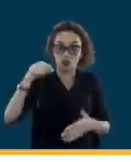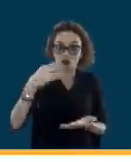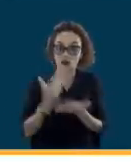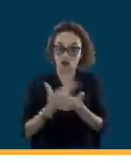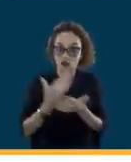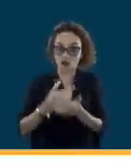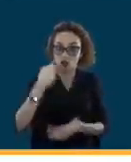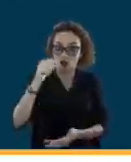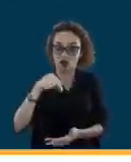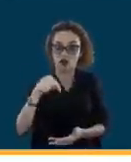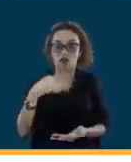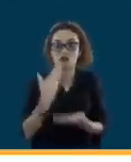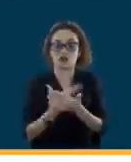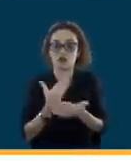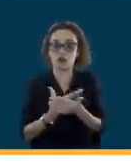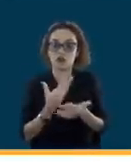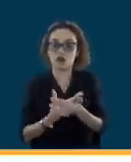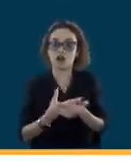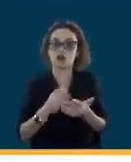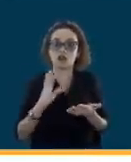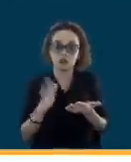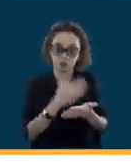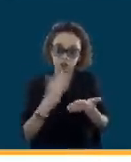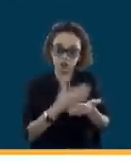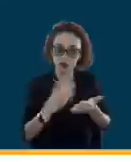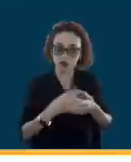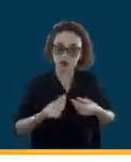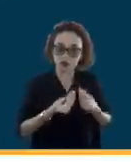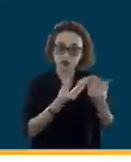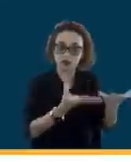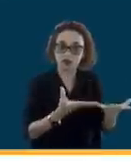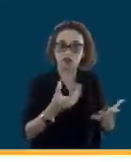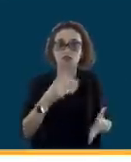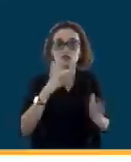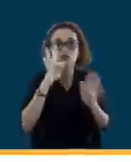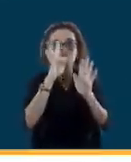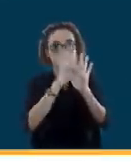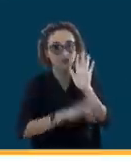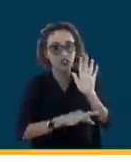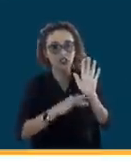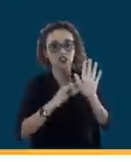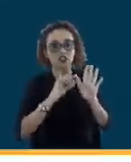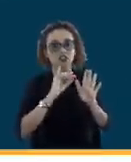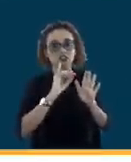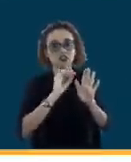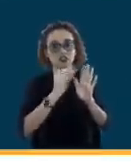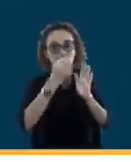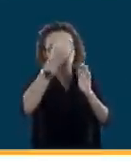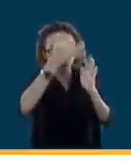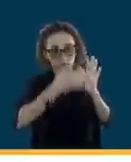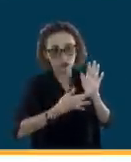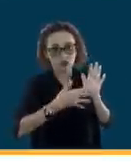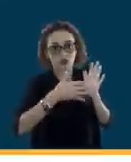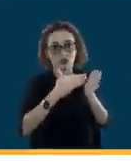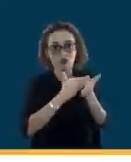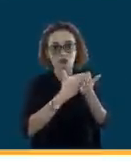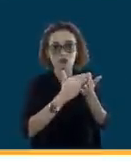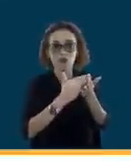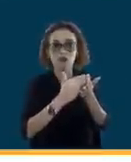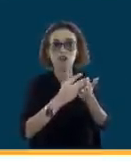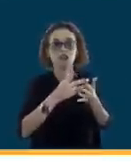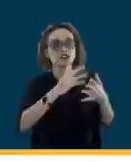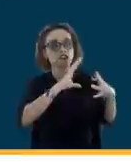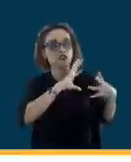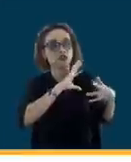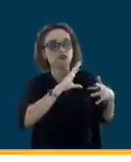Estado de Emergência. A gente faz um texto introdutório onde a gente recupera parte dessa trajetória,